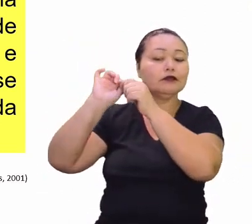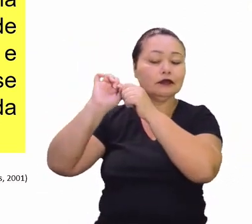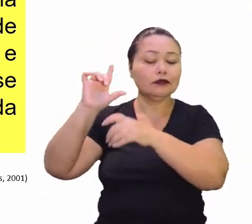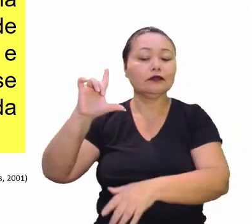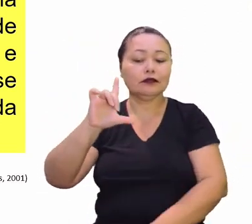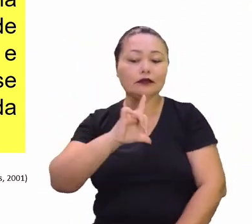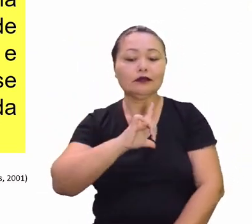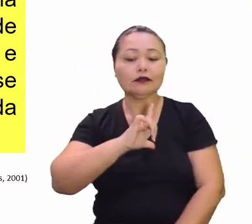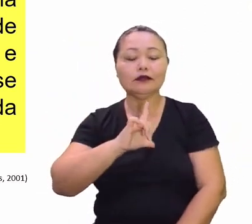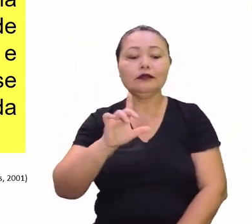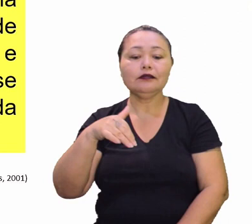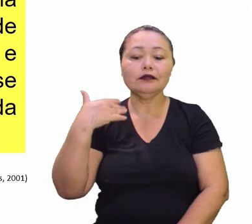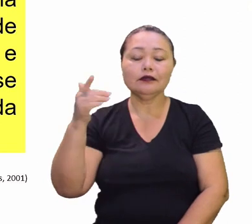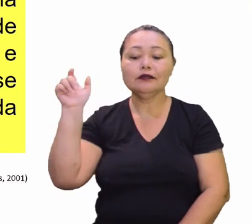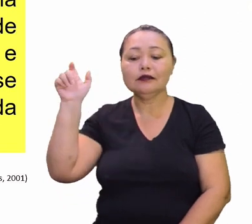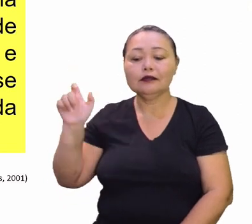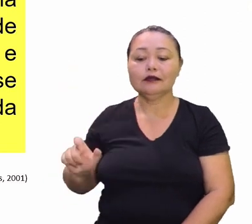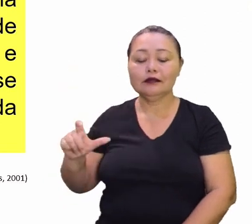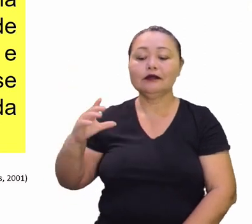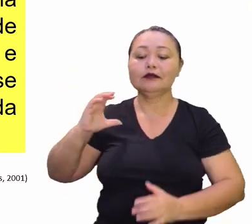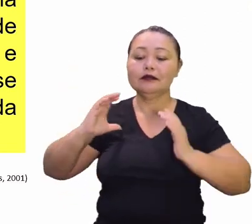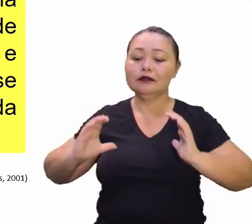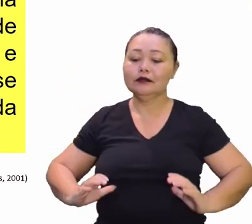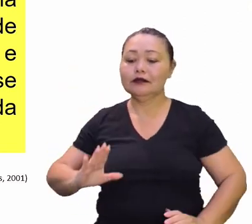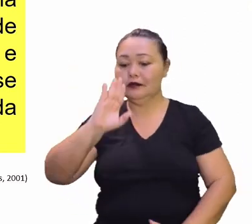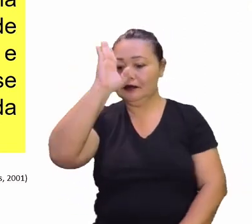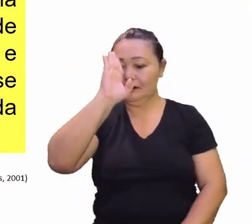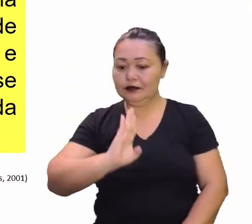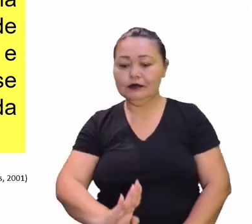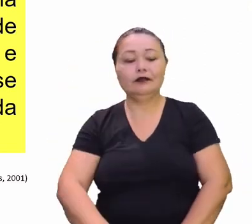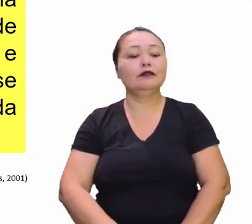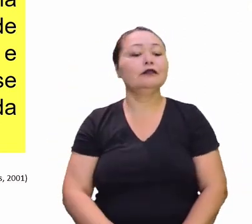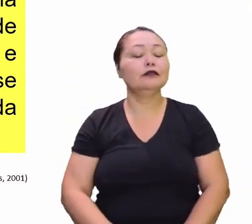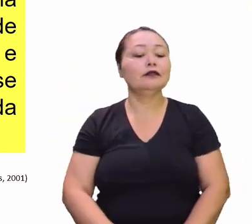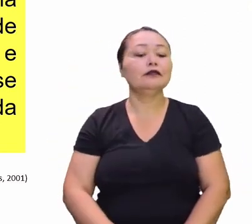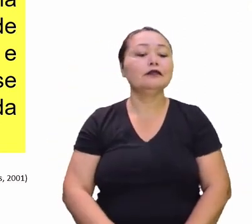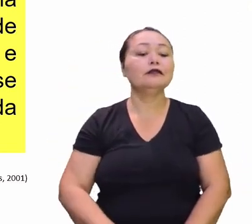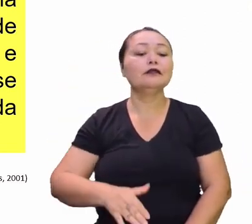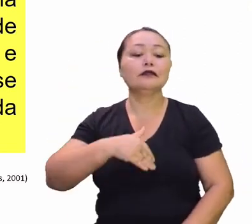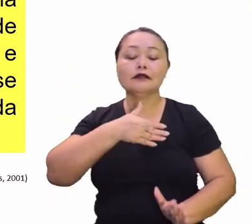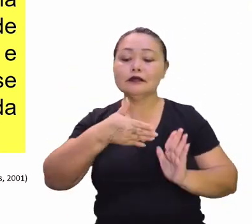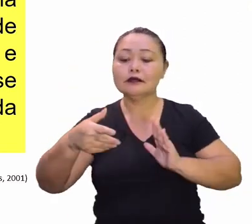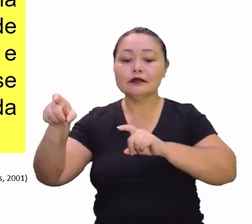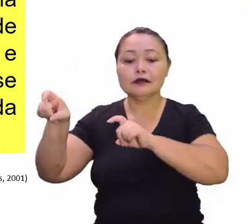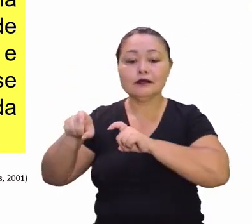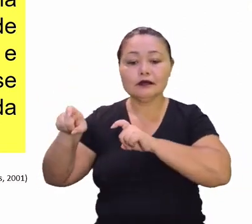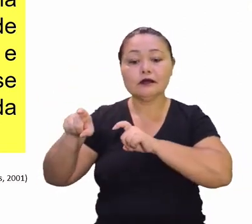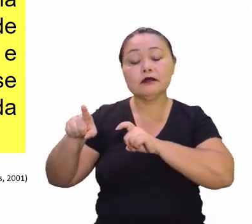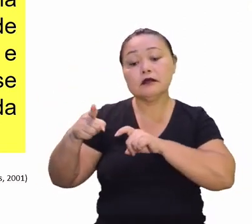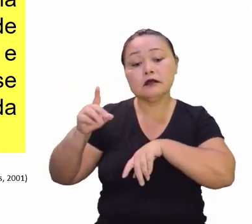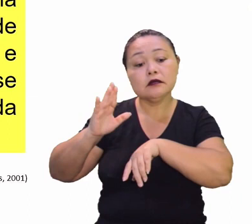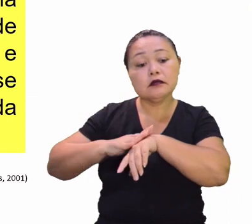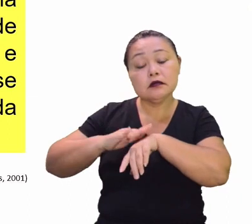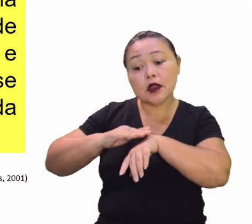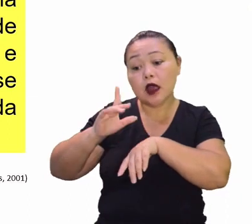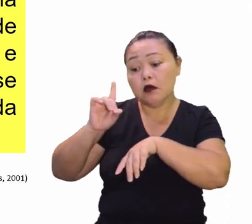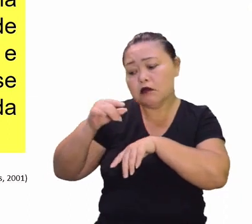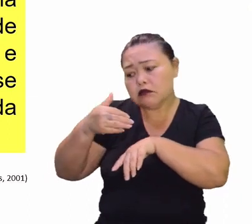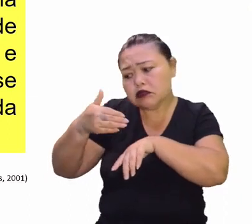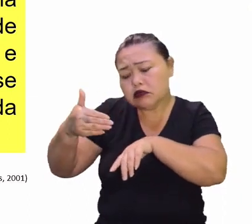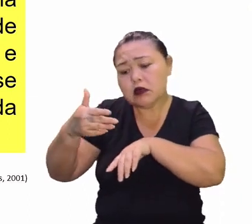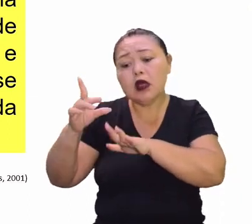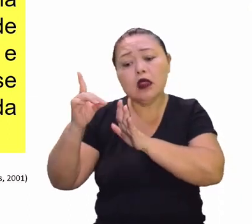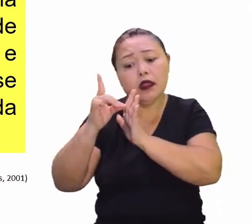também no visionário do cidadão brasileiro. Beleza? Vamos lá então. O ciclo da agricultura, em pouco mais de uma